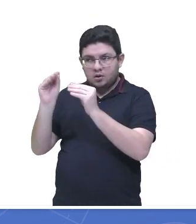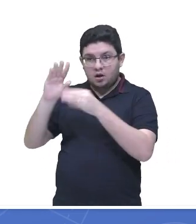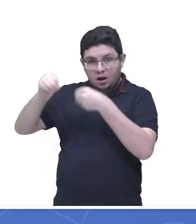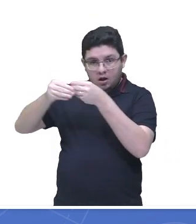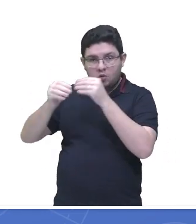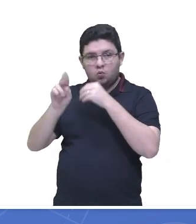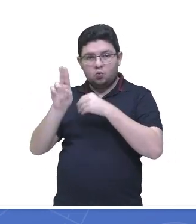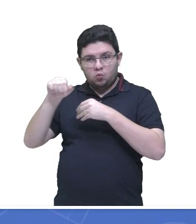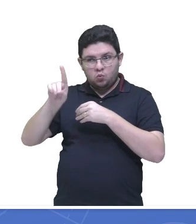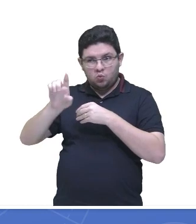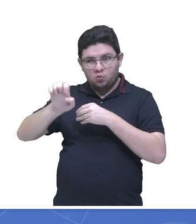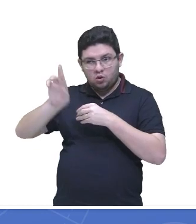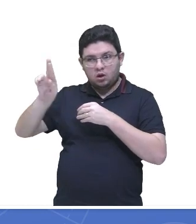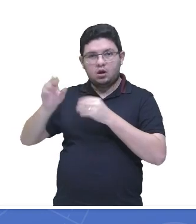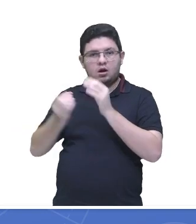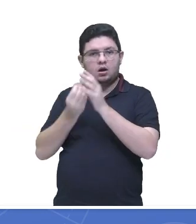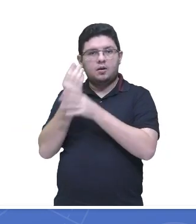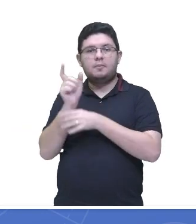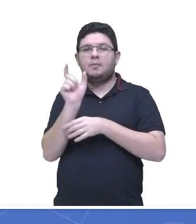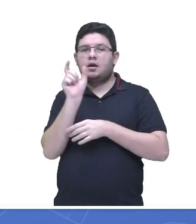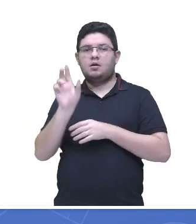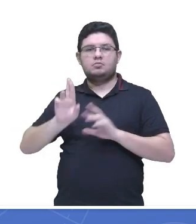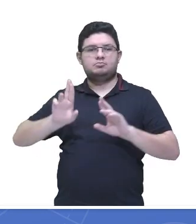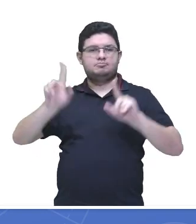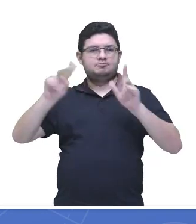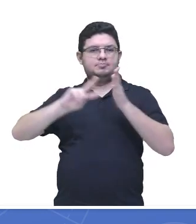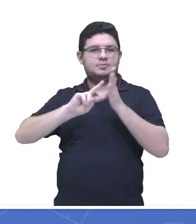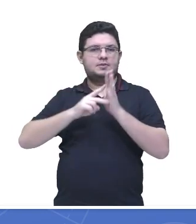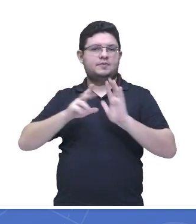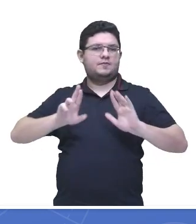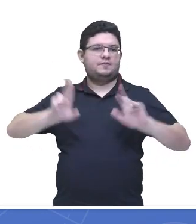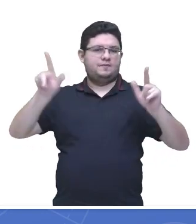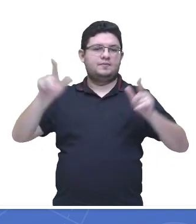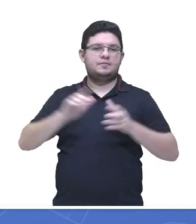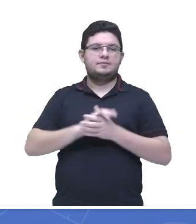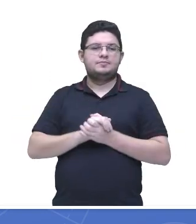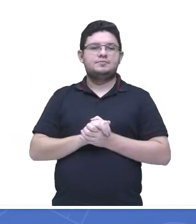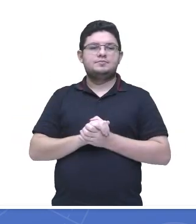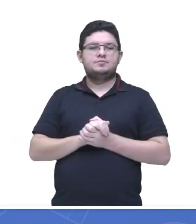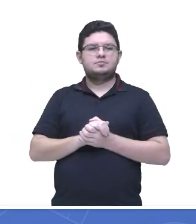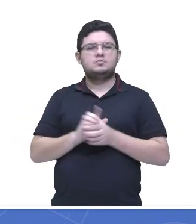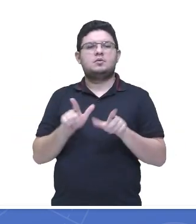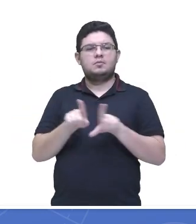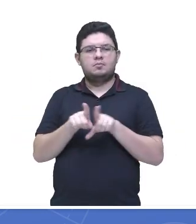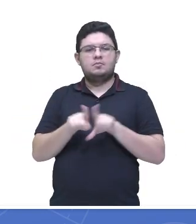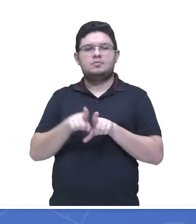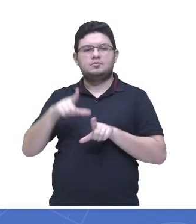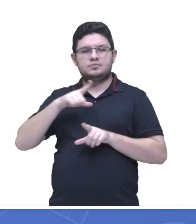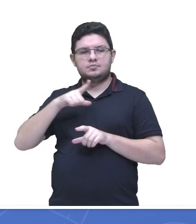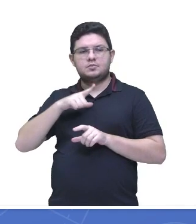palavras. Ainda sobre os prefixos indicando direção, eu tenho for,